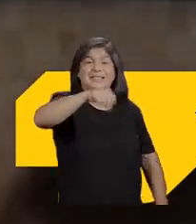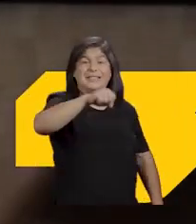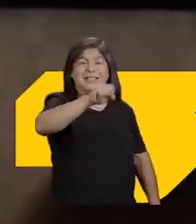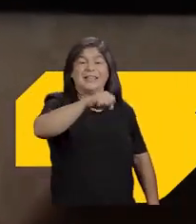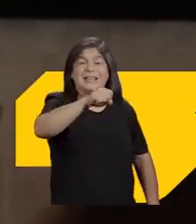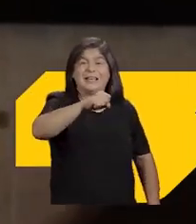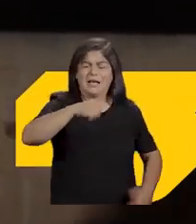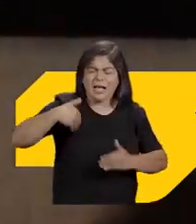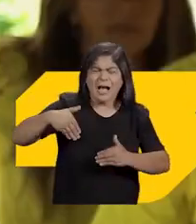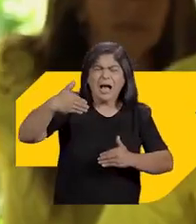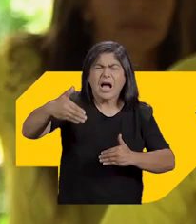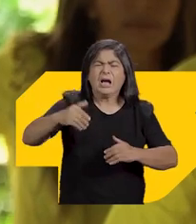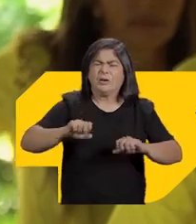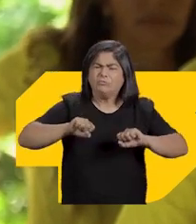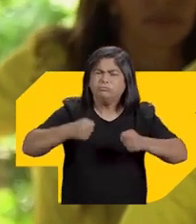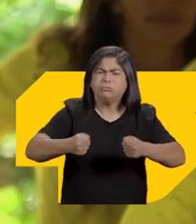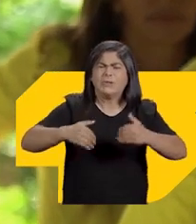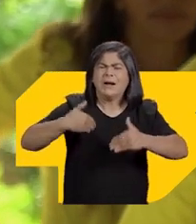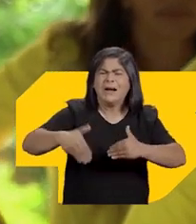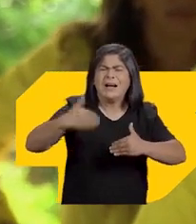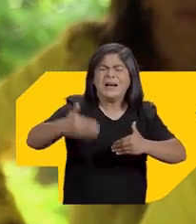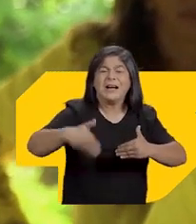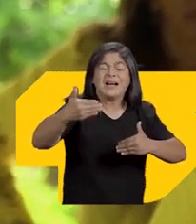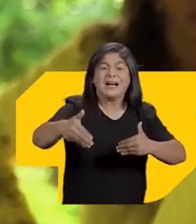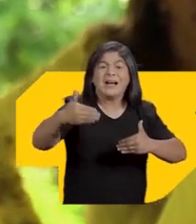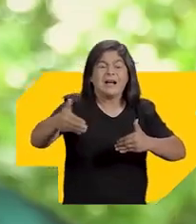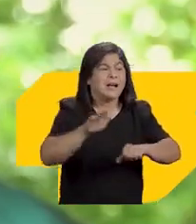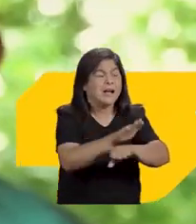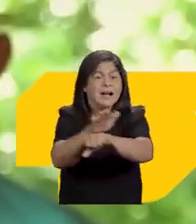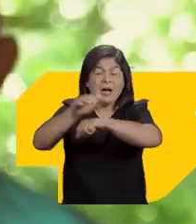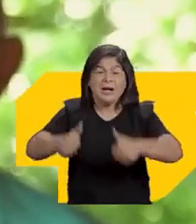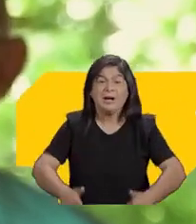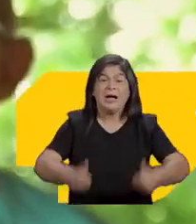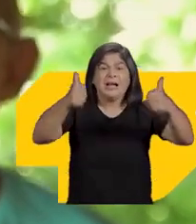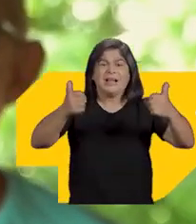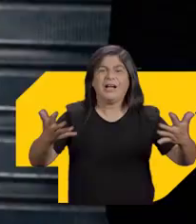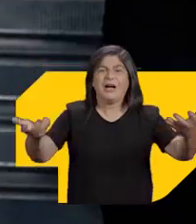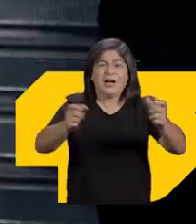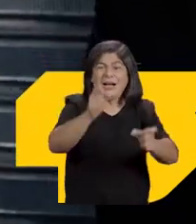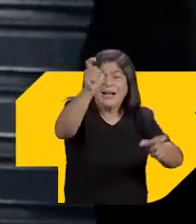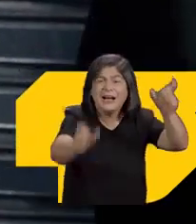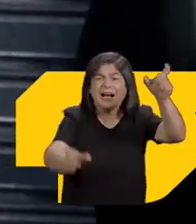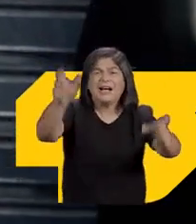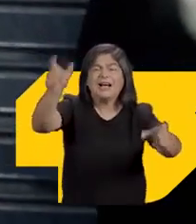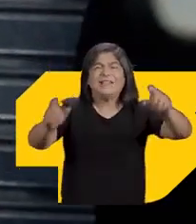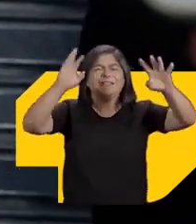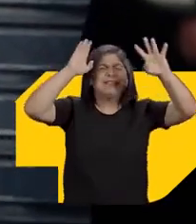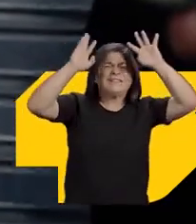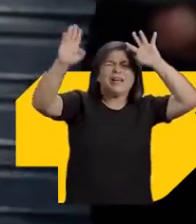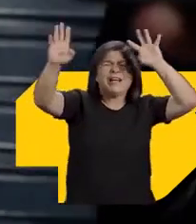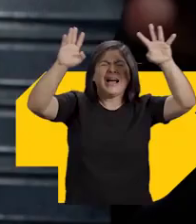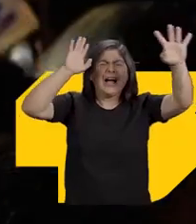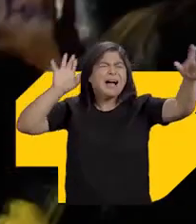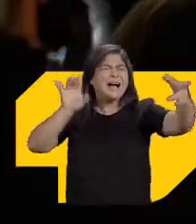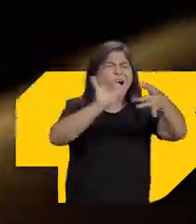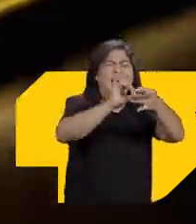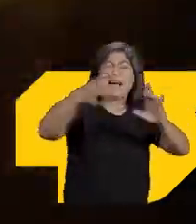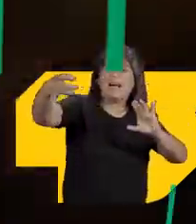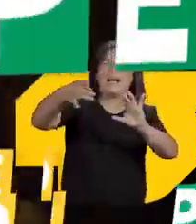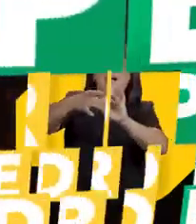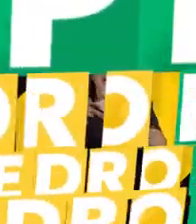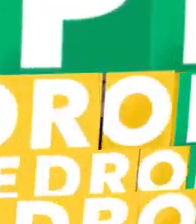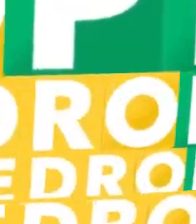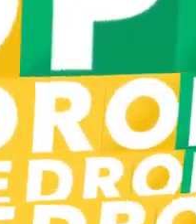eu sou sim um sonhador. E me preparo a cada dia mais para poder oferecer o meu melhor para que a gente possa